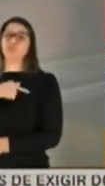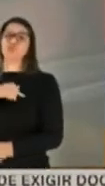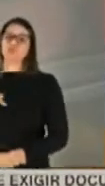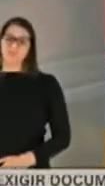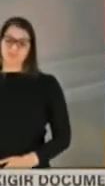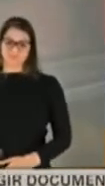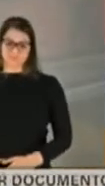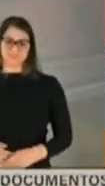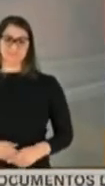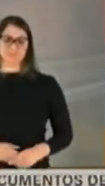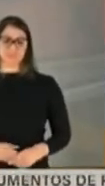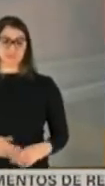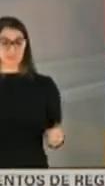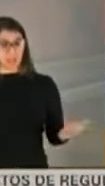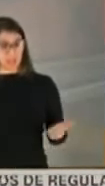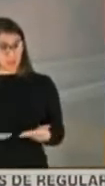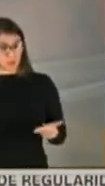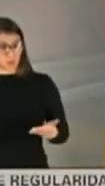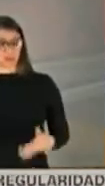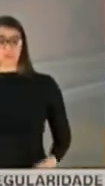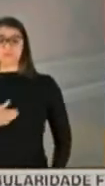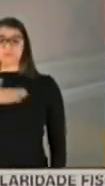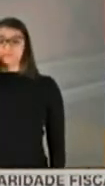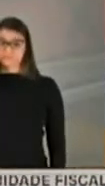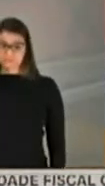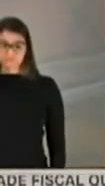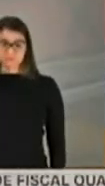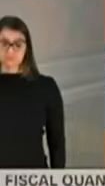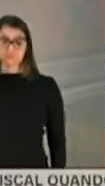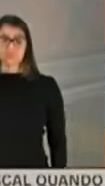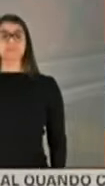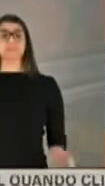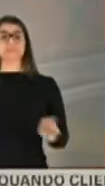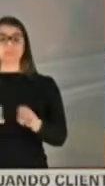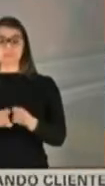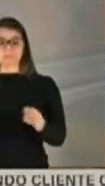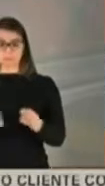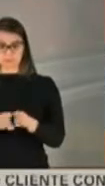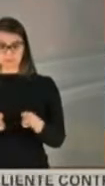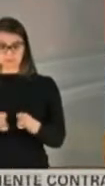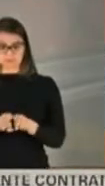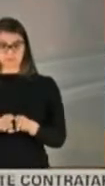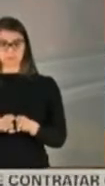E de repente, não mais do que de repente, também